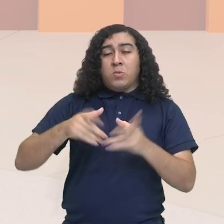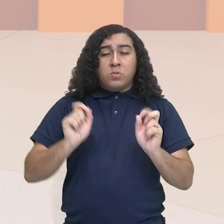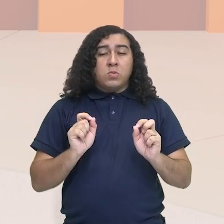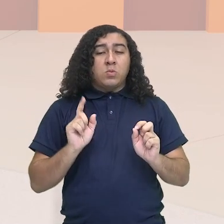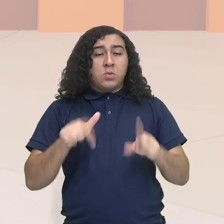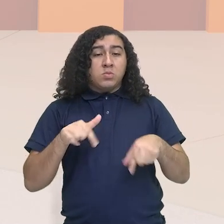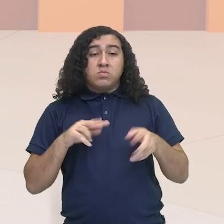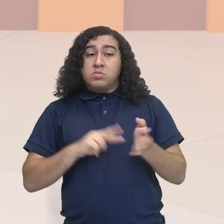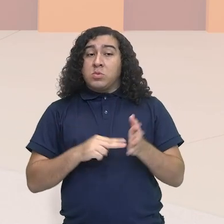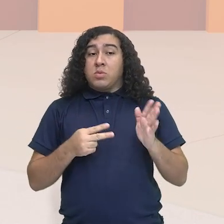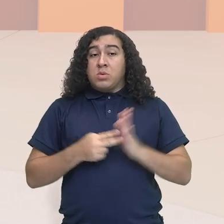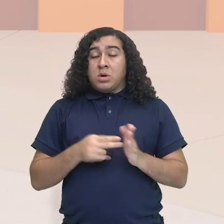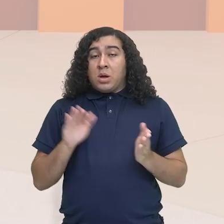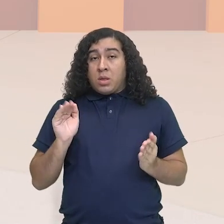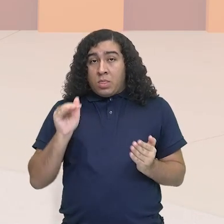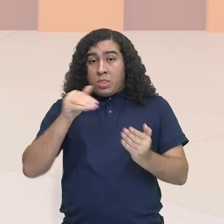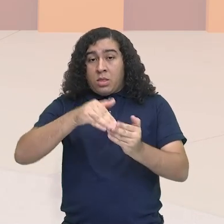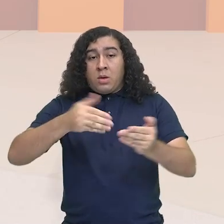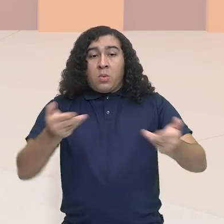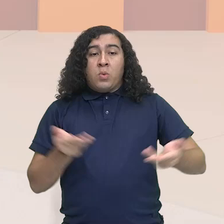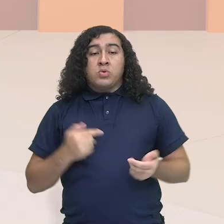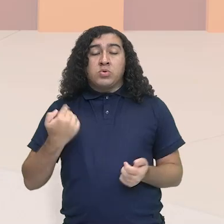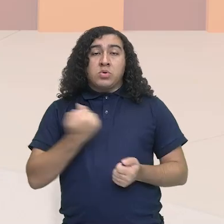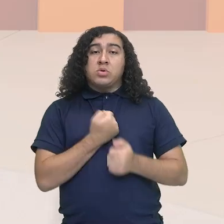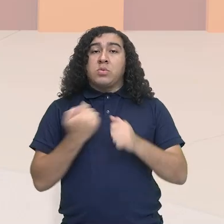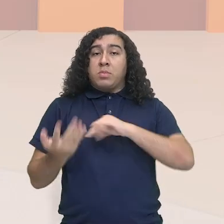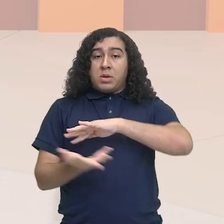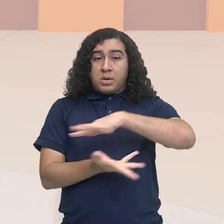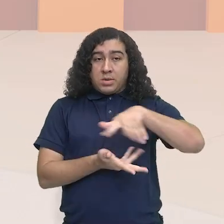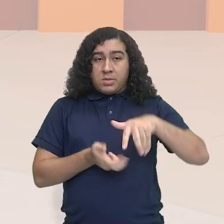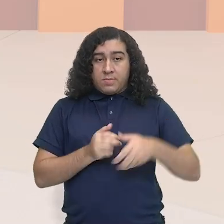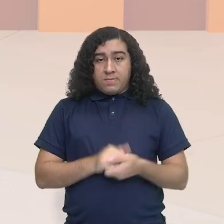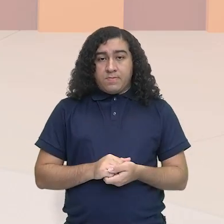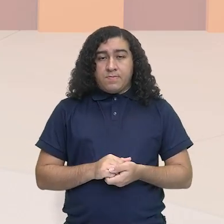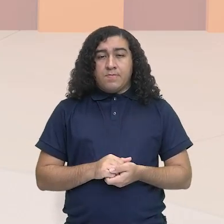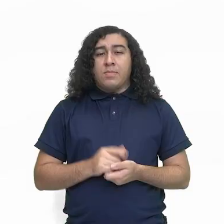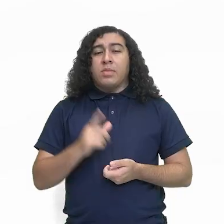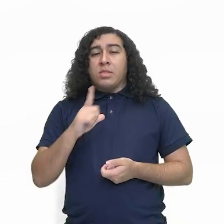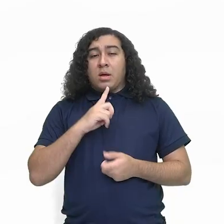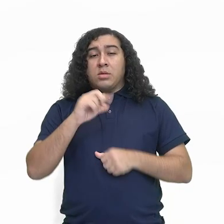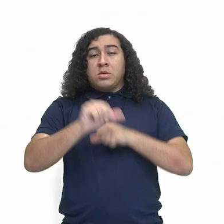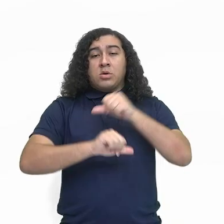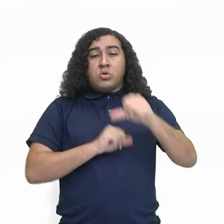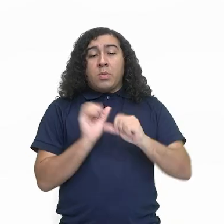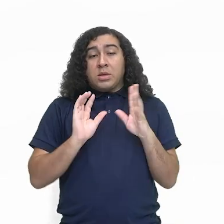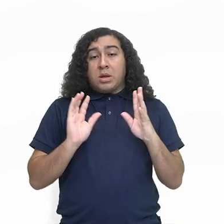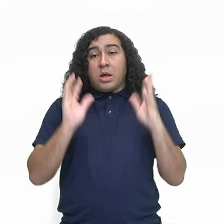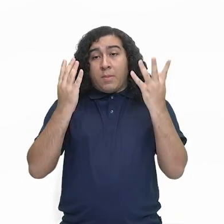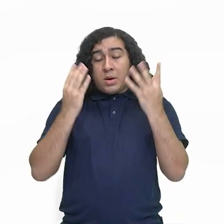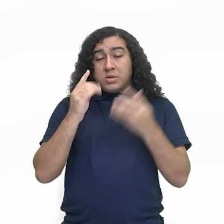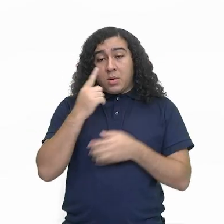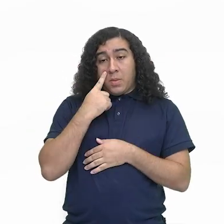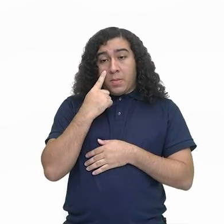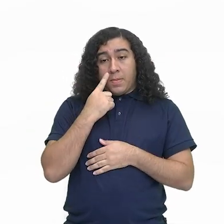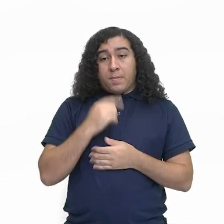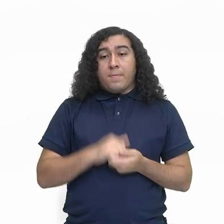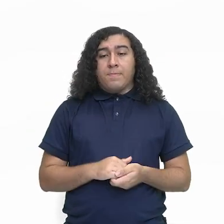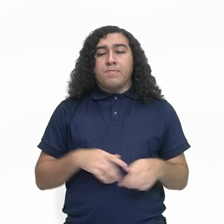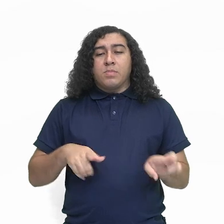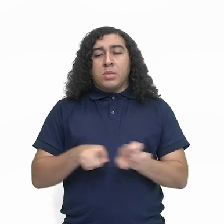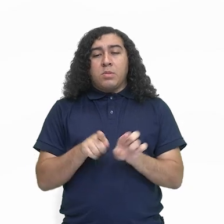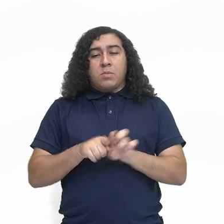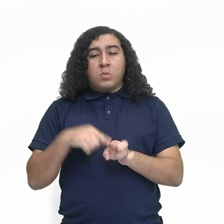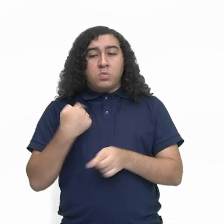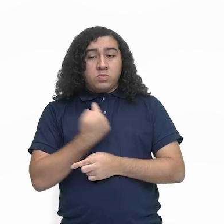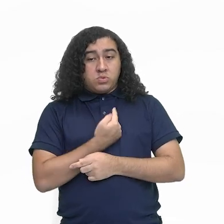vem acontecendo com o nosso planeta. Então, nós temos as mudanças climáticas e aí nós vamos